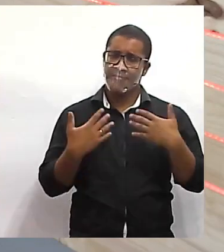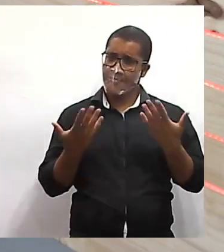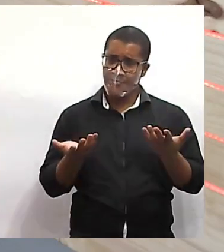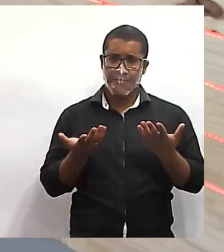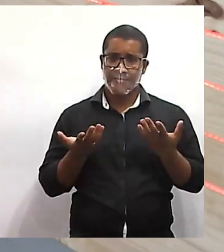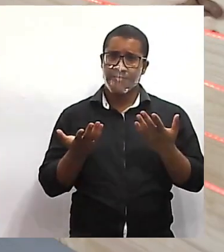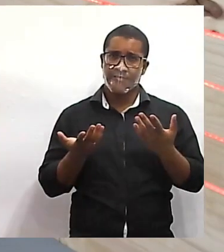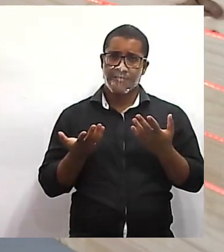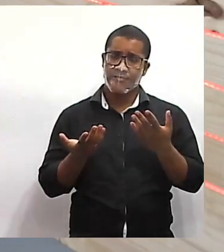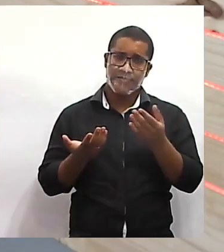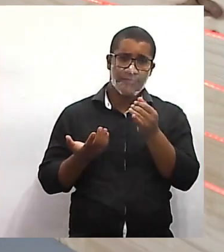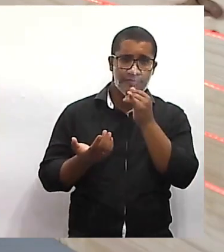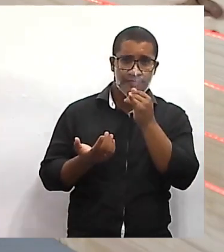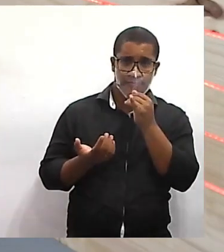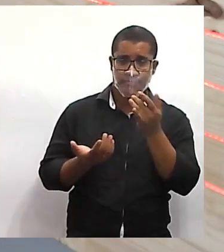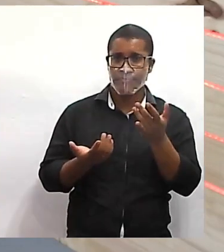você